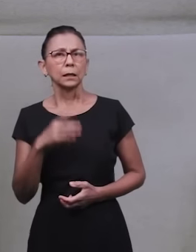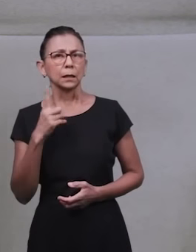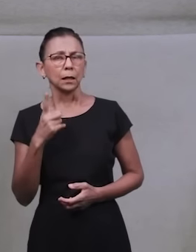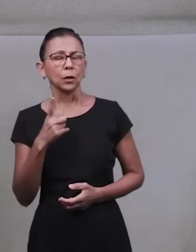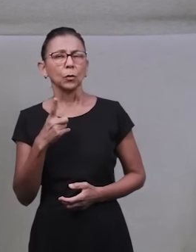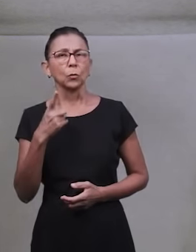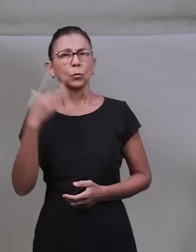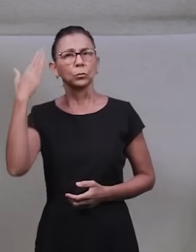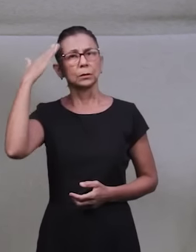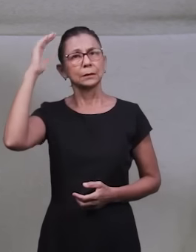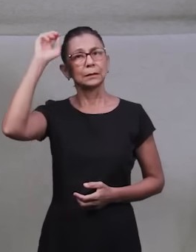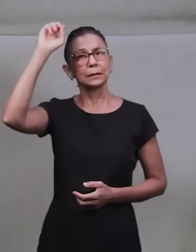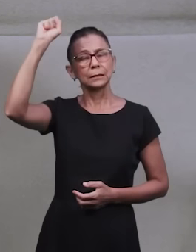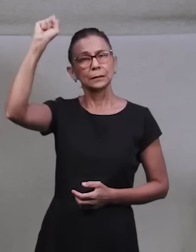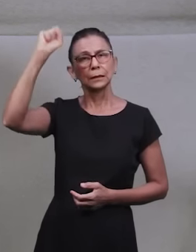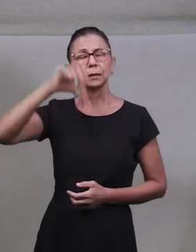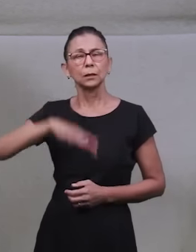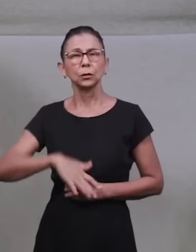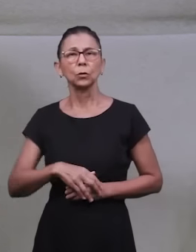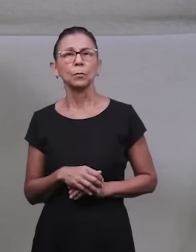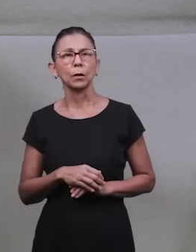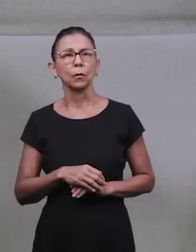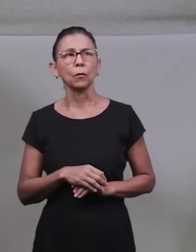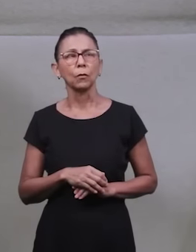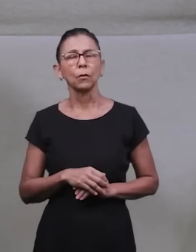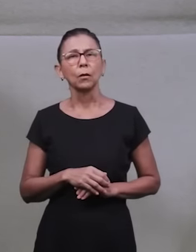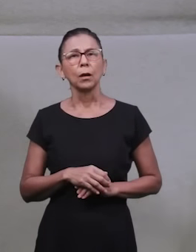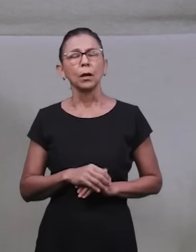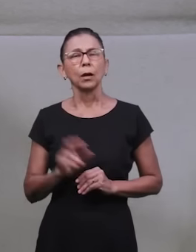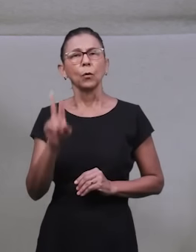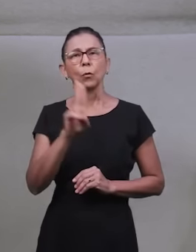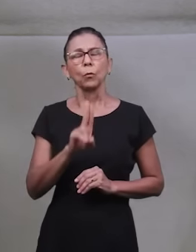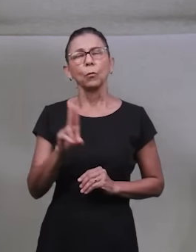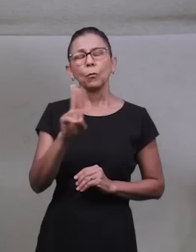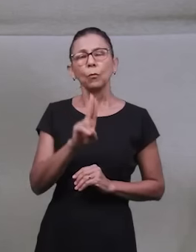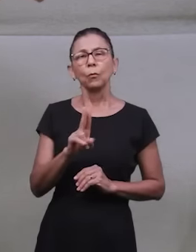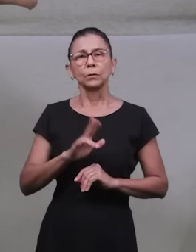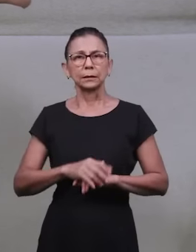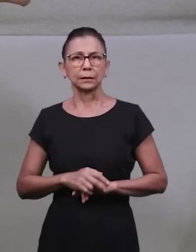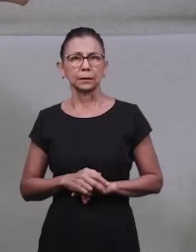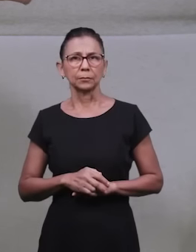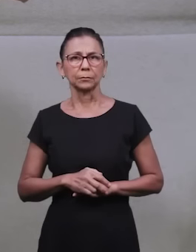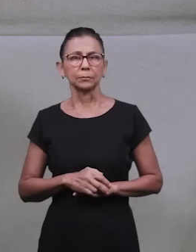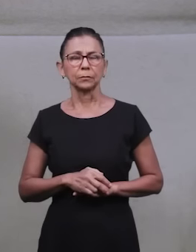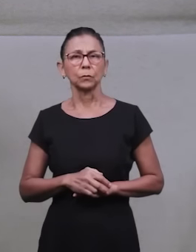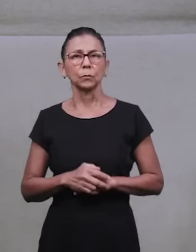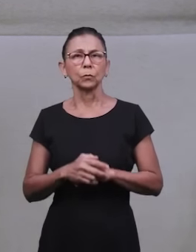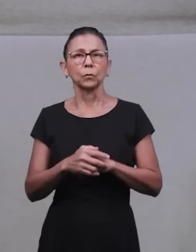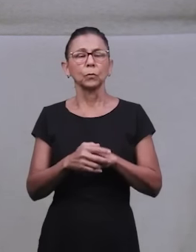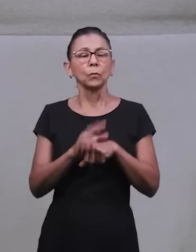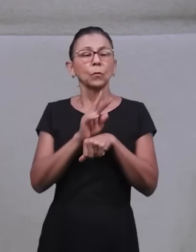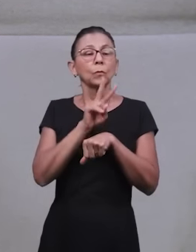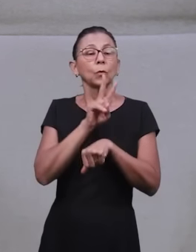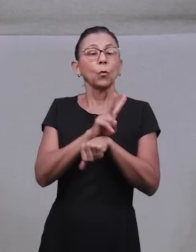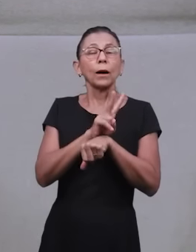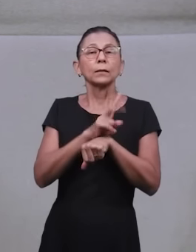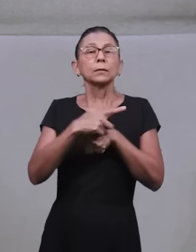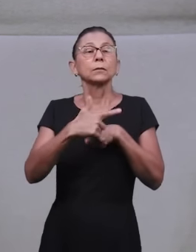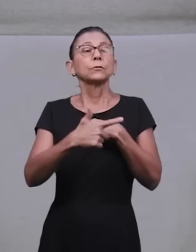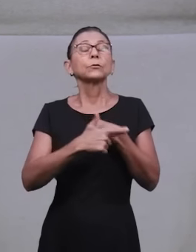ele está se referindo àquilo que é culturalmente o povo. Ele conhecia, né? A função do guarda, entendeu?